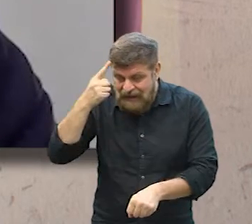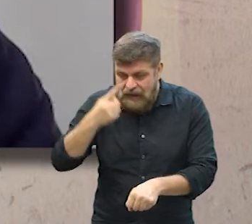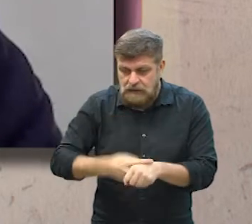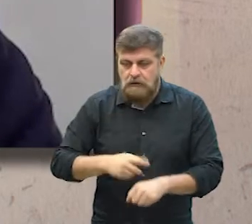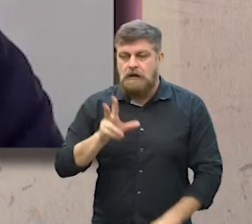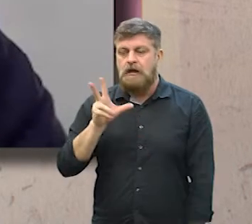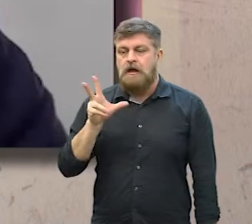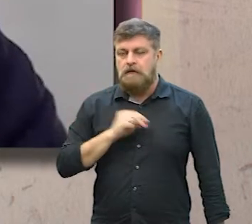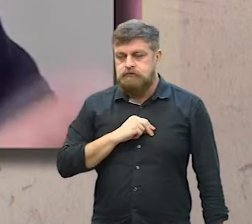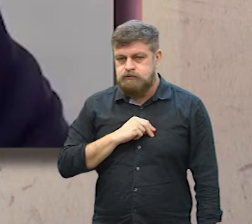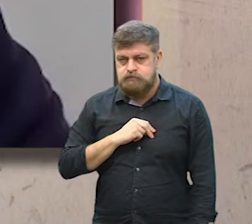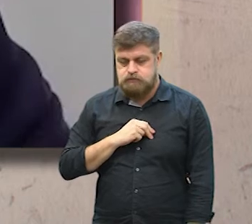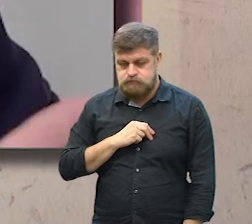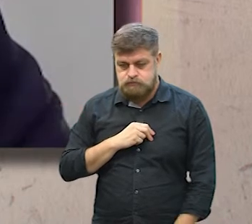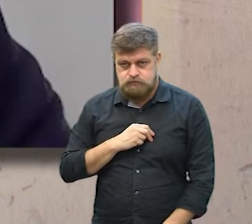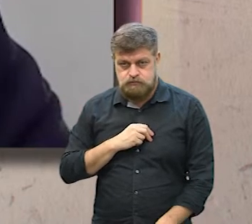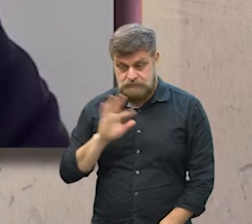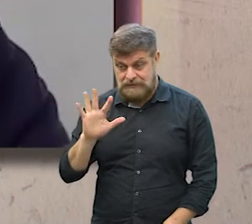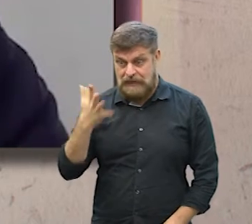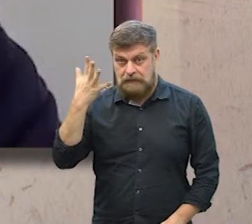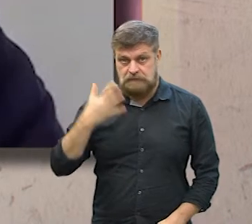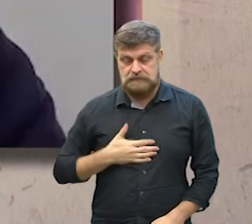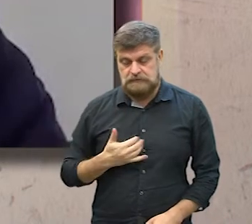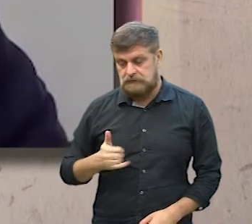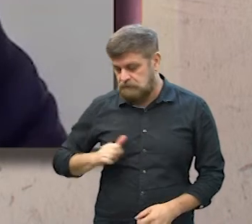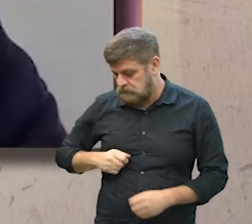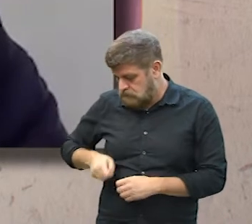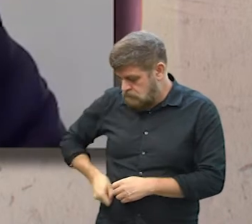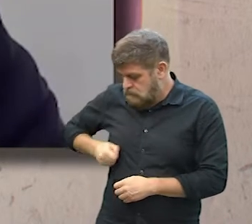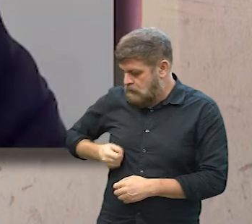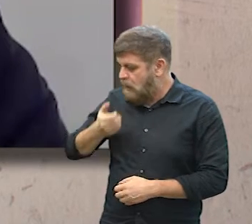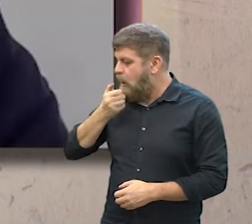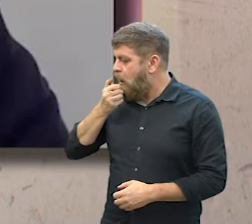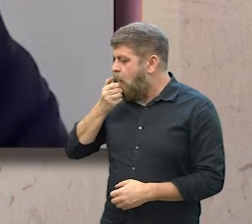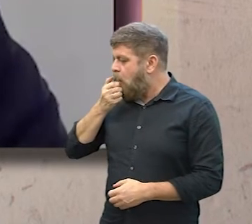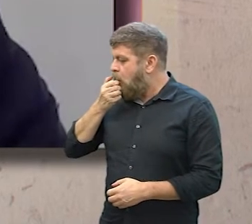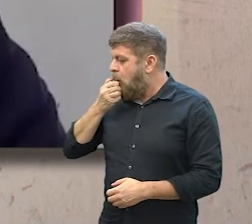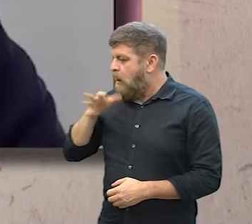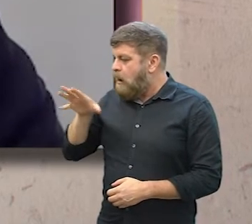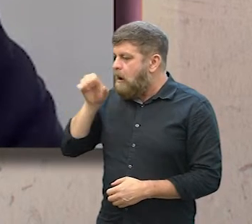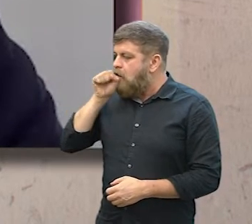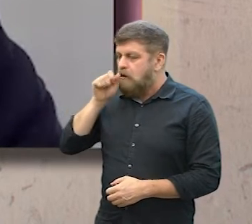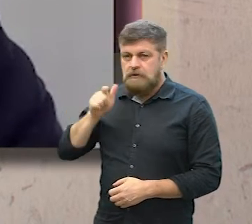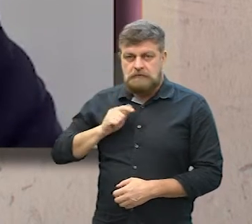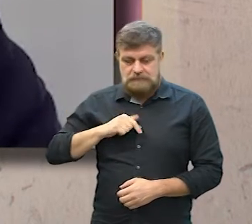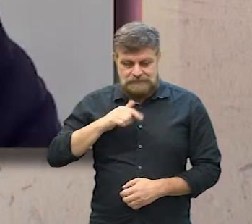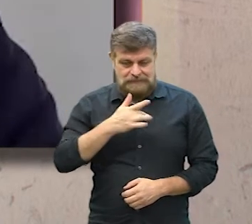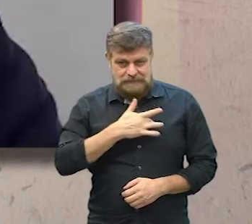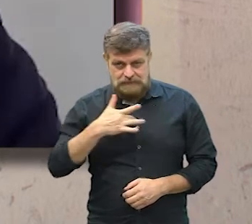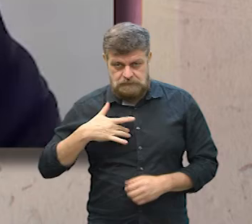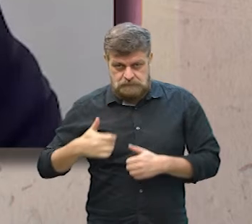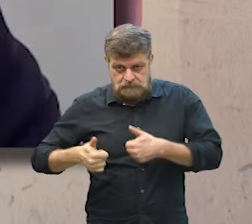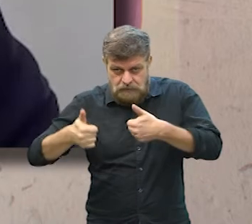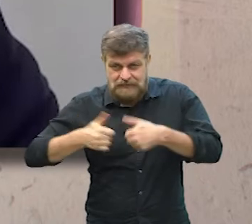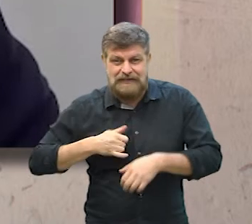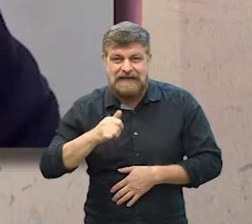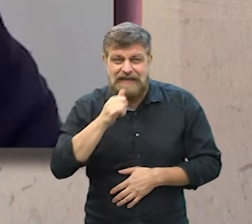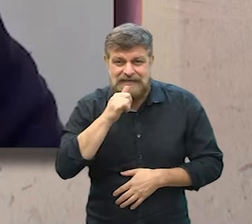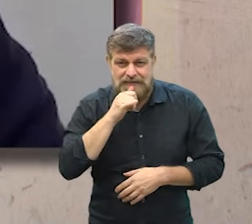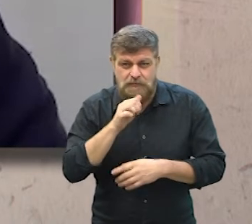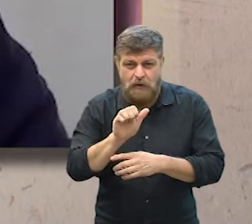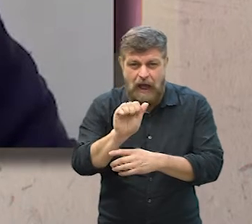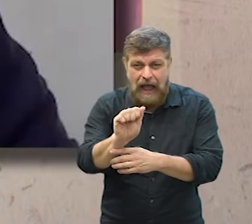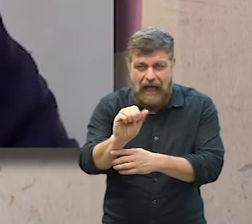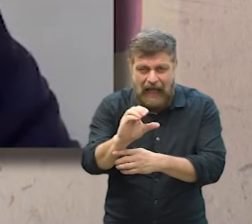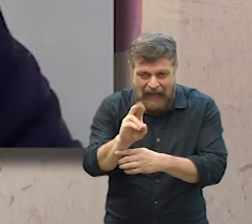vai aliviar a crise inadvertidamente, se ela, mesmo que ela tenha uma doença compensada, se ela é alérgica, vamos supor,